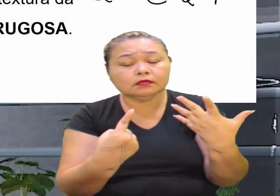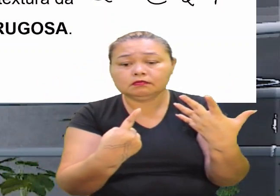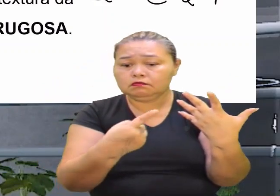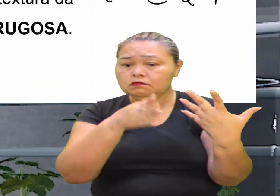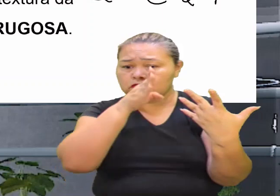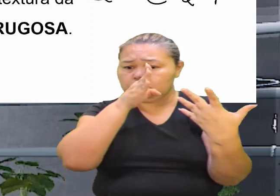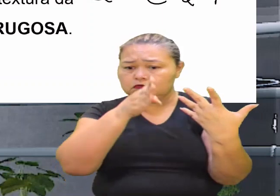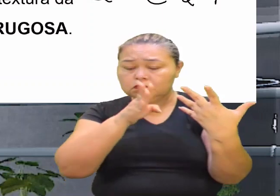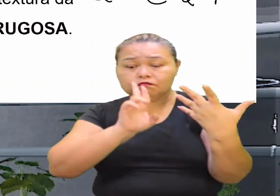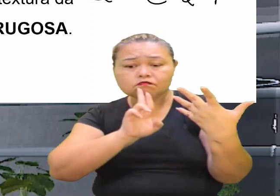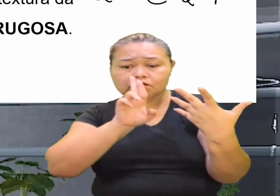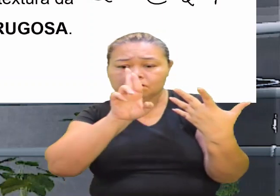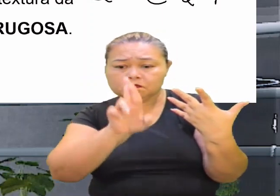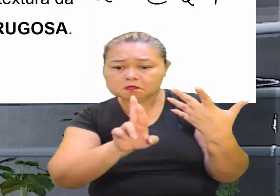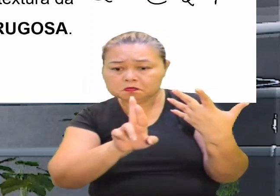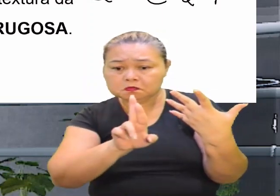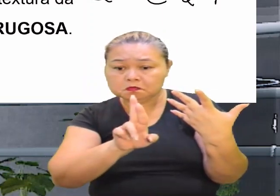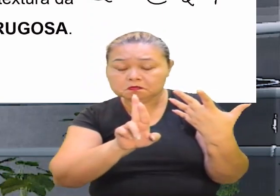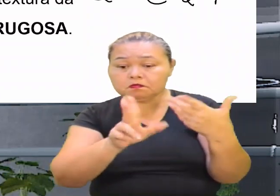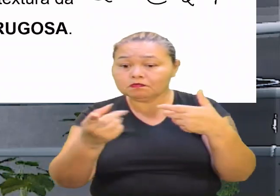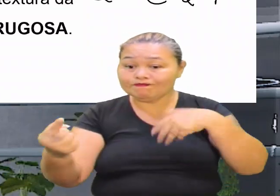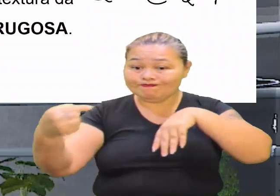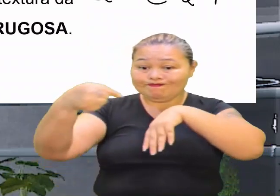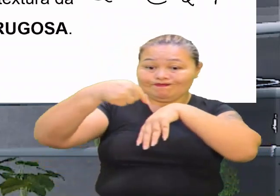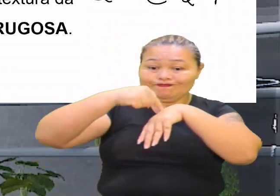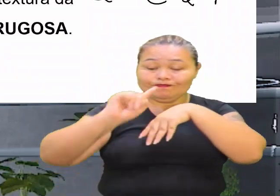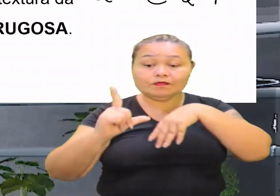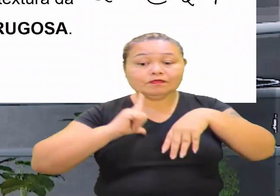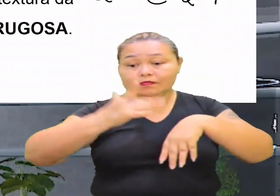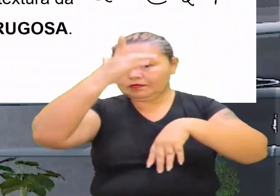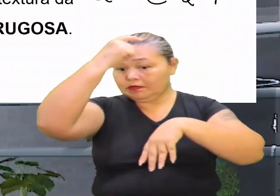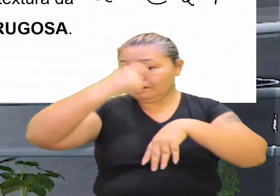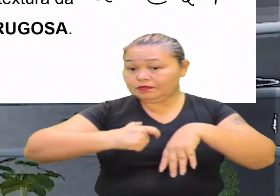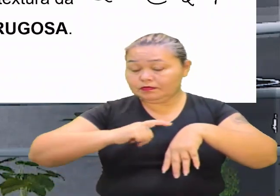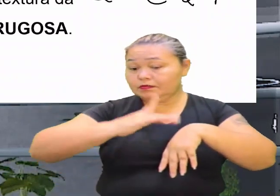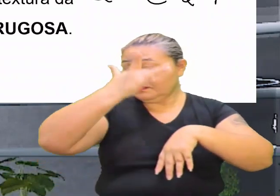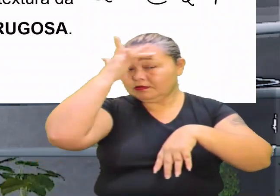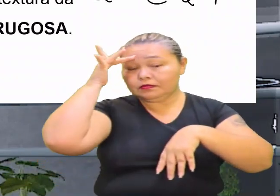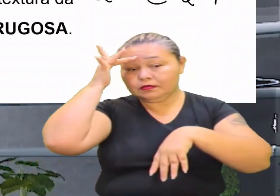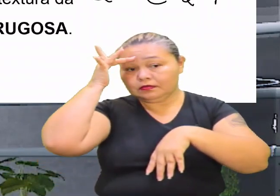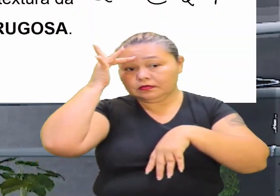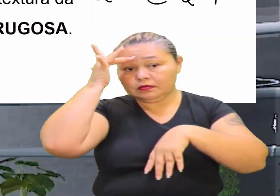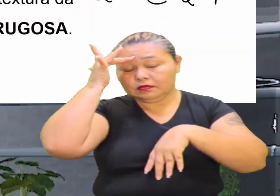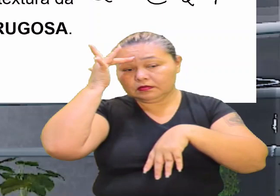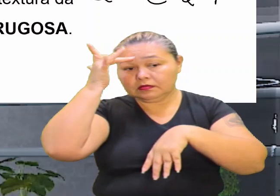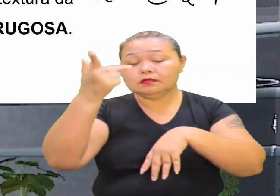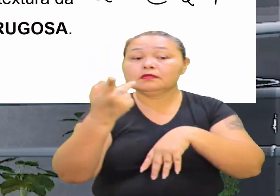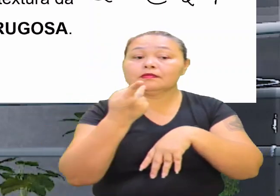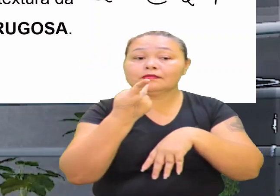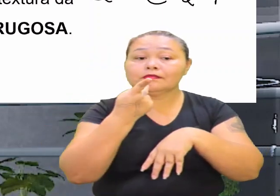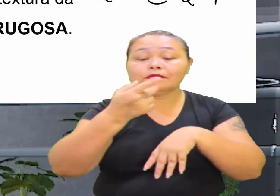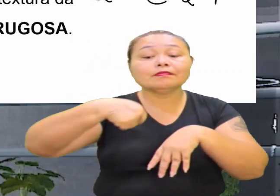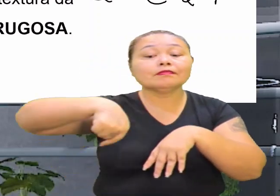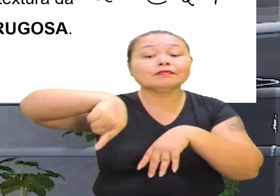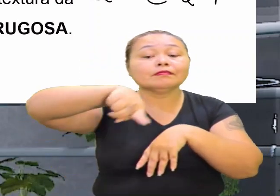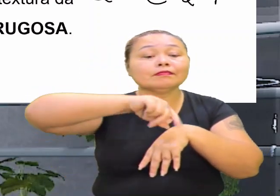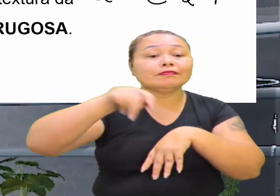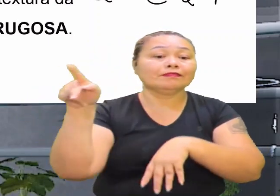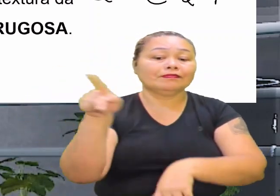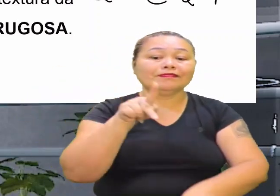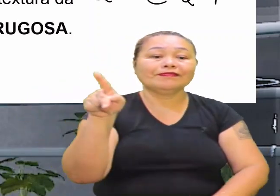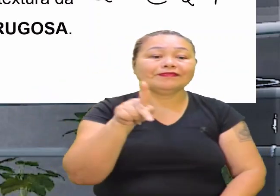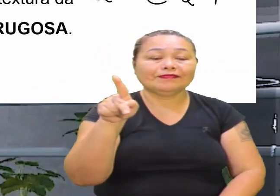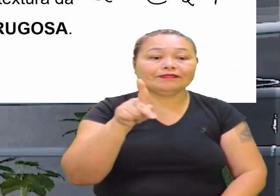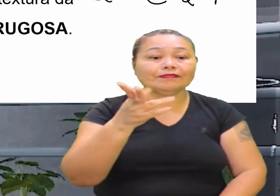Eficiência na resposta imunológica. Tem pessoas... Aí, ó, vou falar agora com os nossos professores